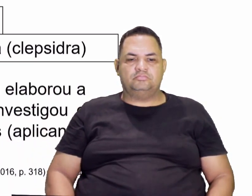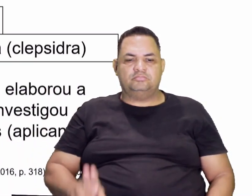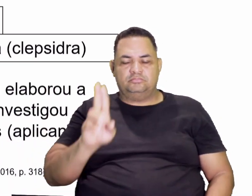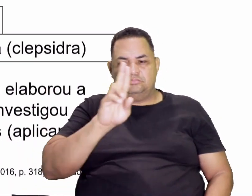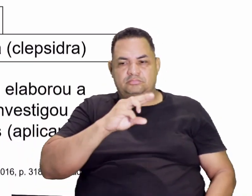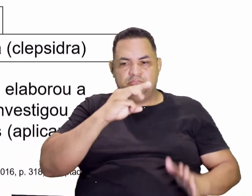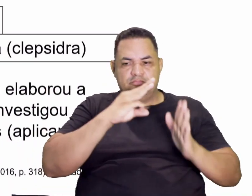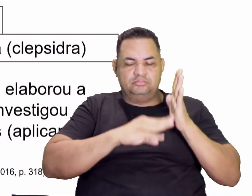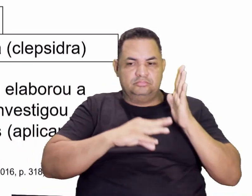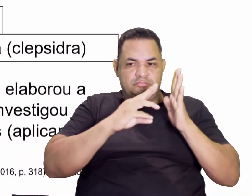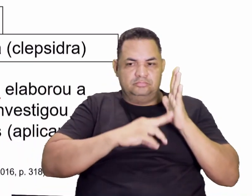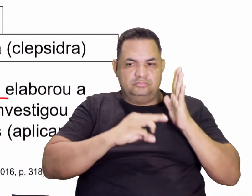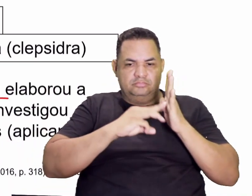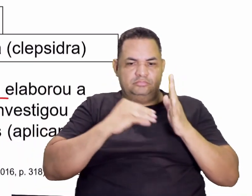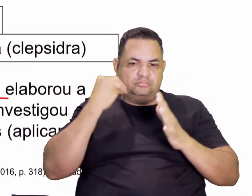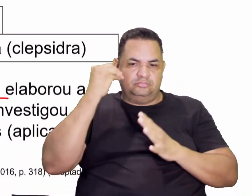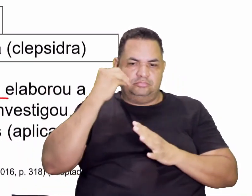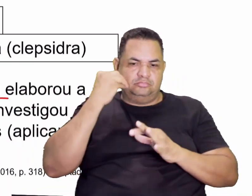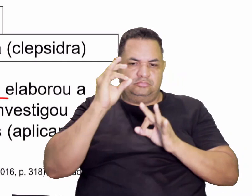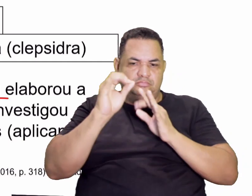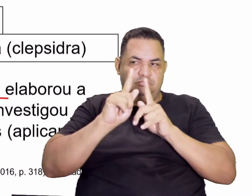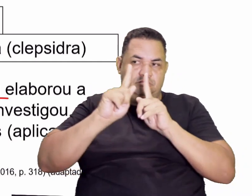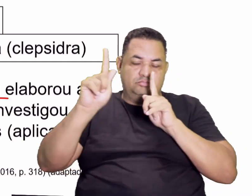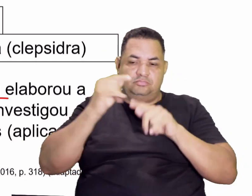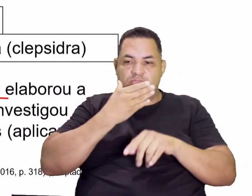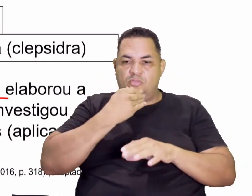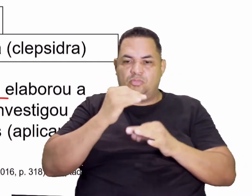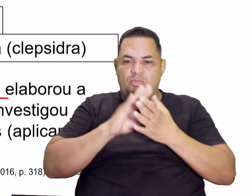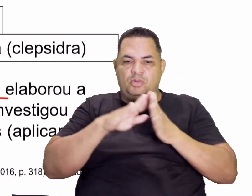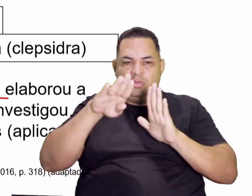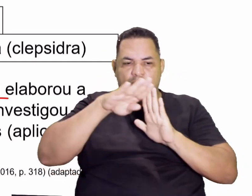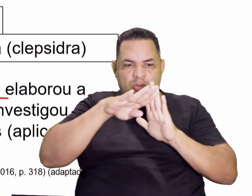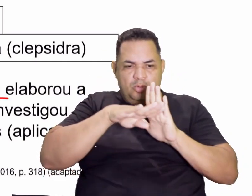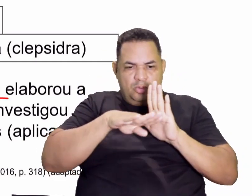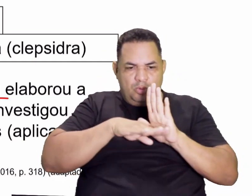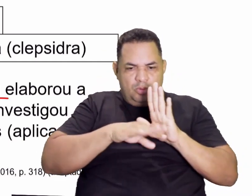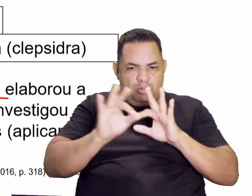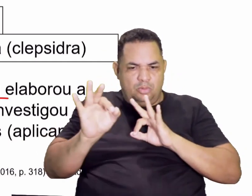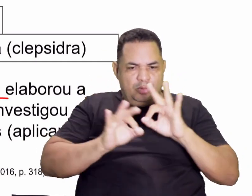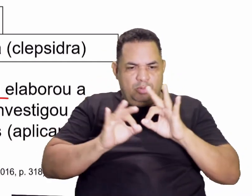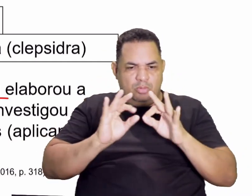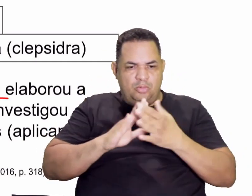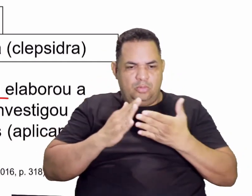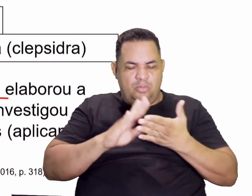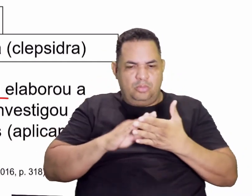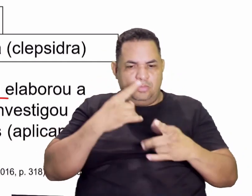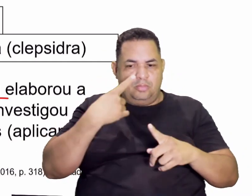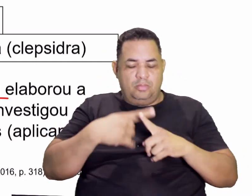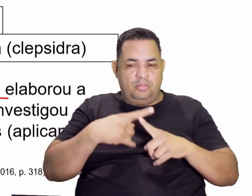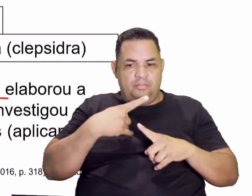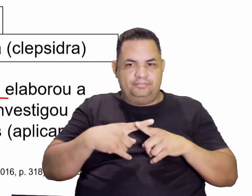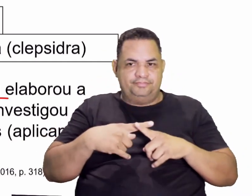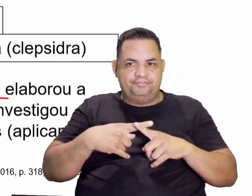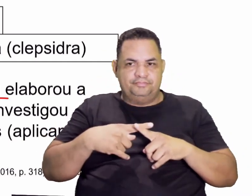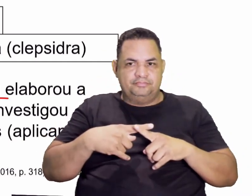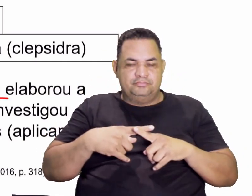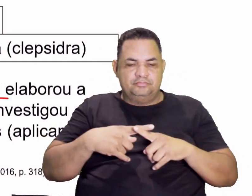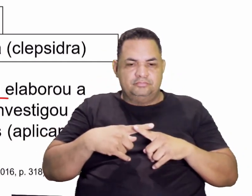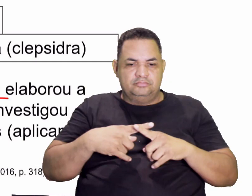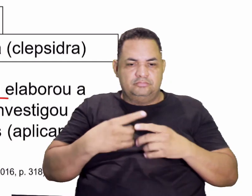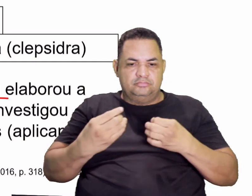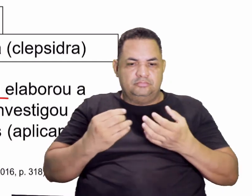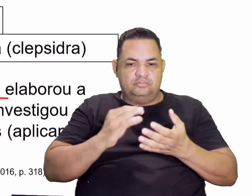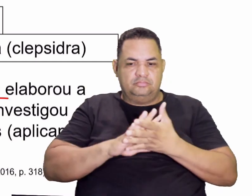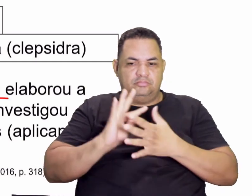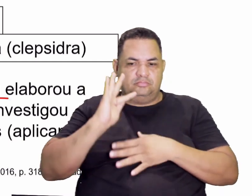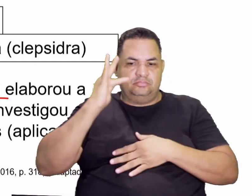Por meio do método experimental, Galileu elaborou o que? A descrição quantitativa, é o porquê, tá aqui, ó, os